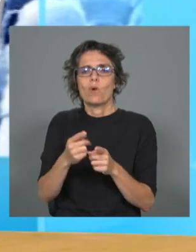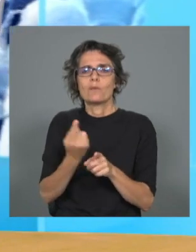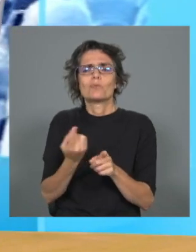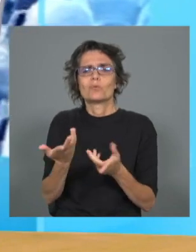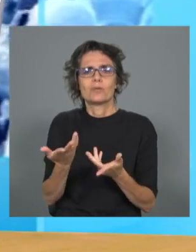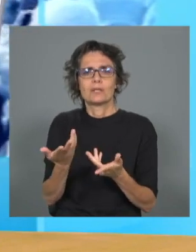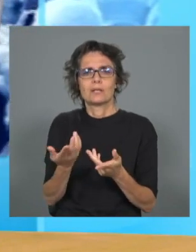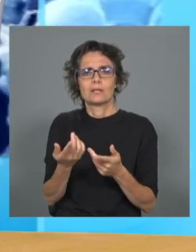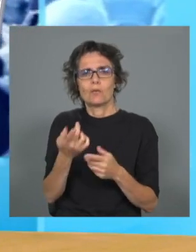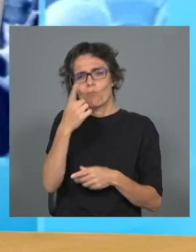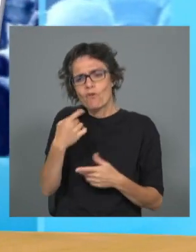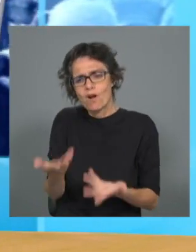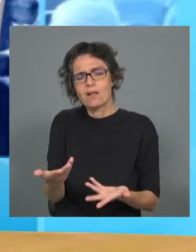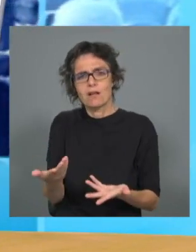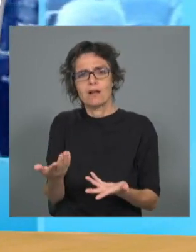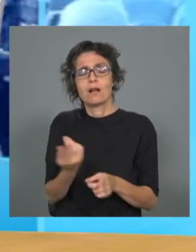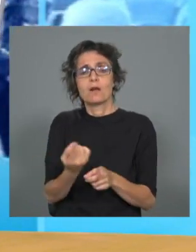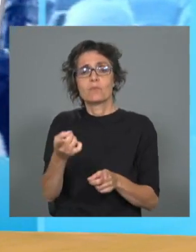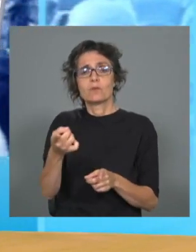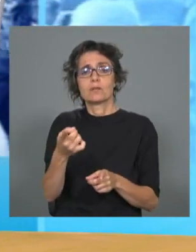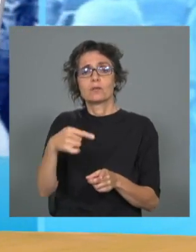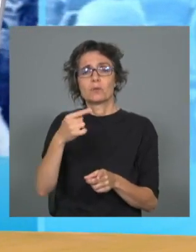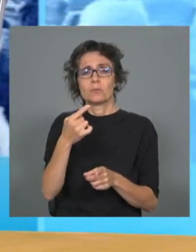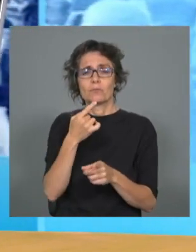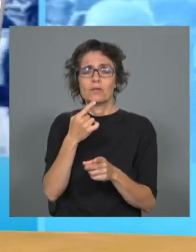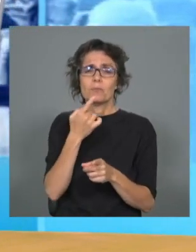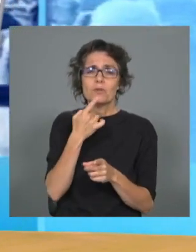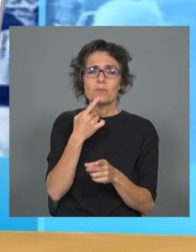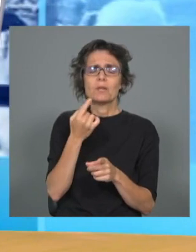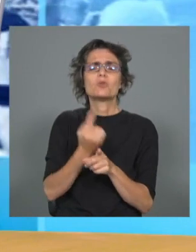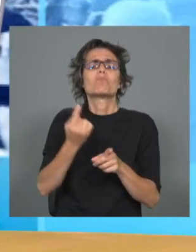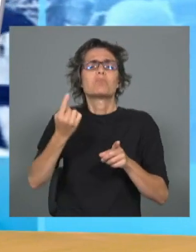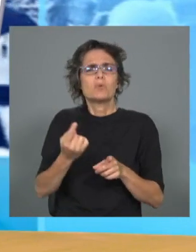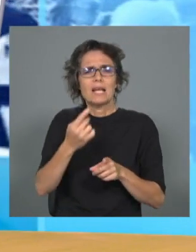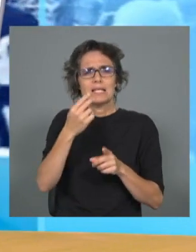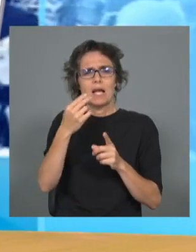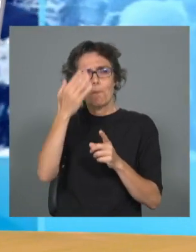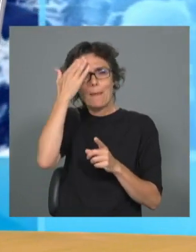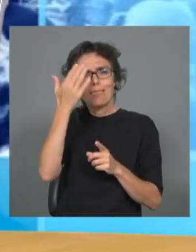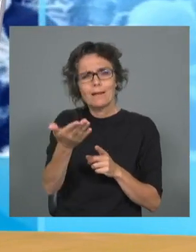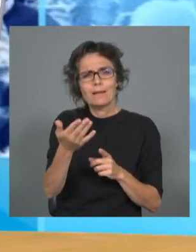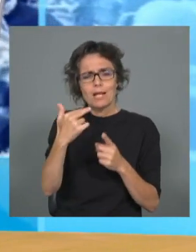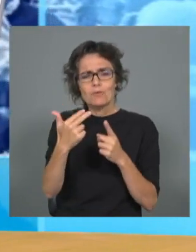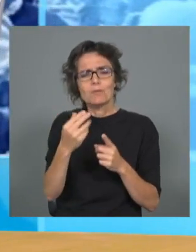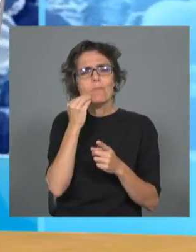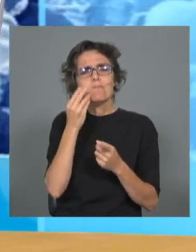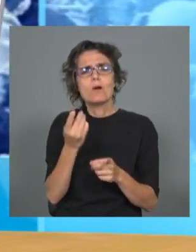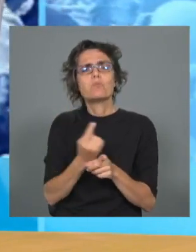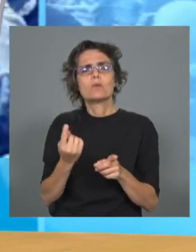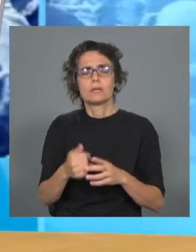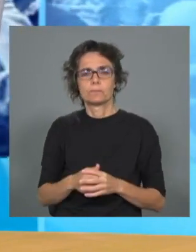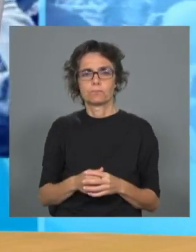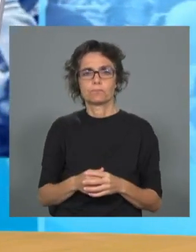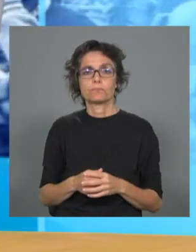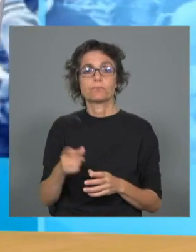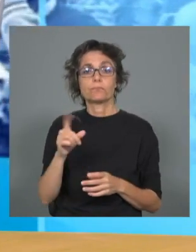pontos que precisamos de olhar para eles para perceber de onde é que vimos e de onde é que vem depois também esta nossa abordagem às pessoas mais velhas. E